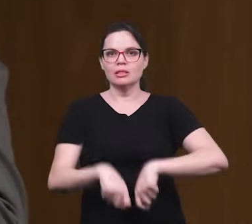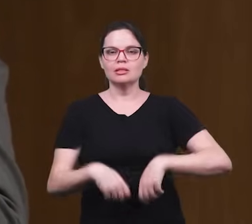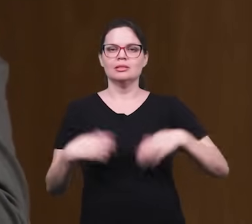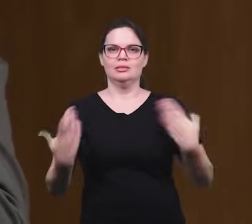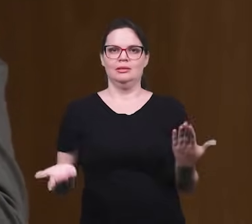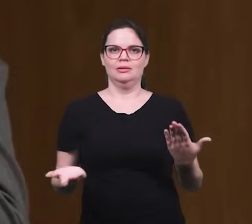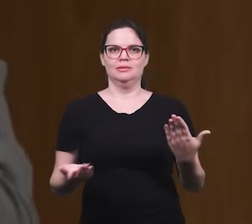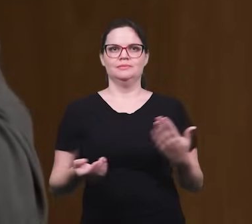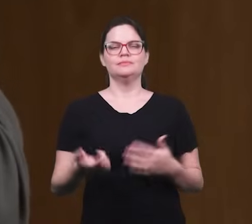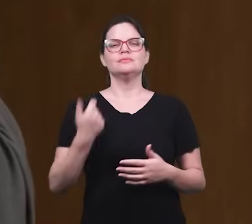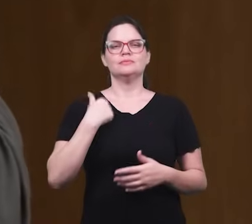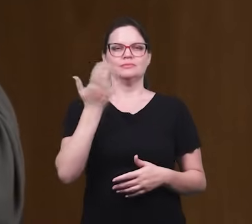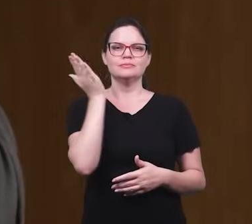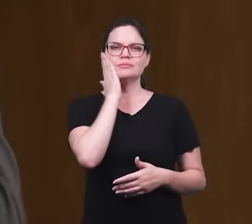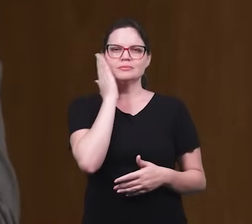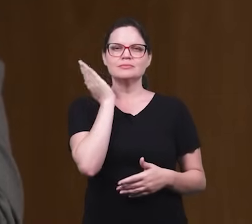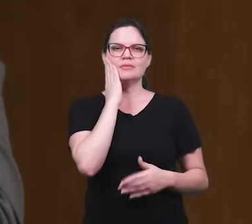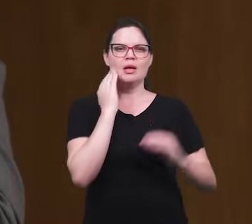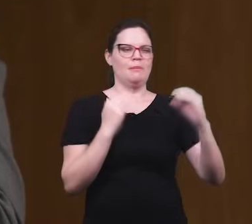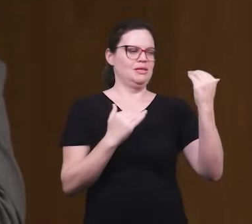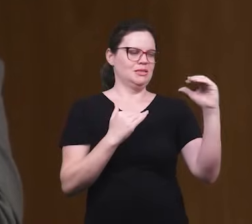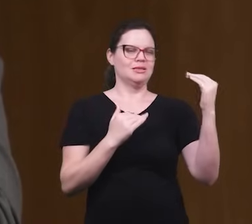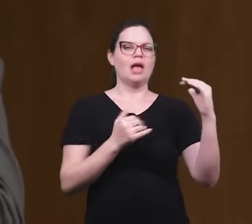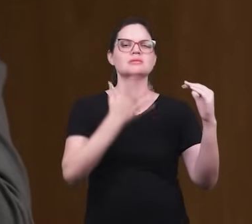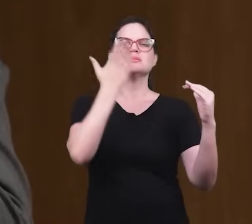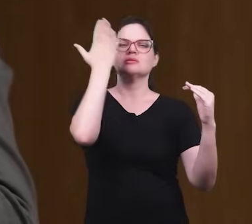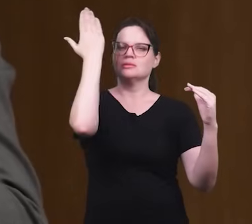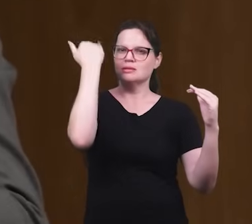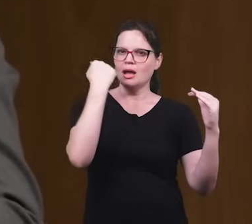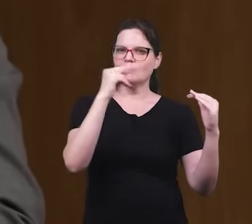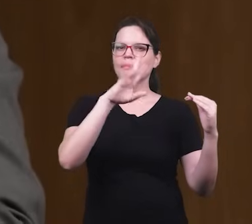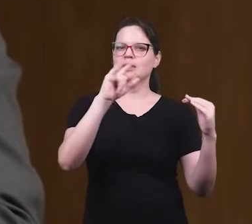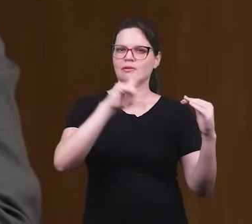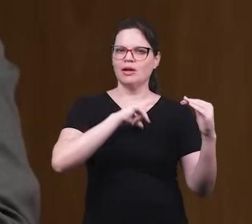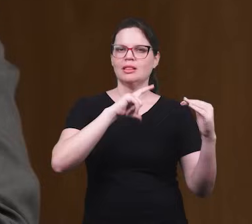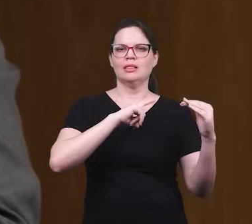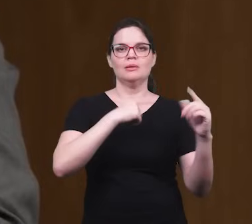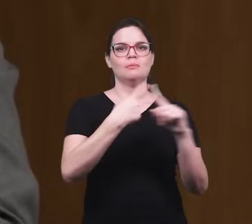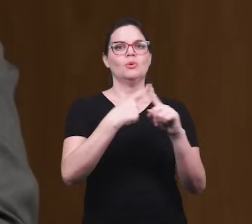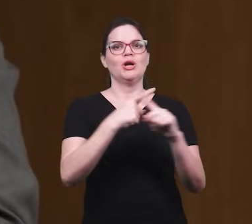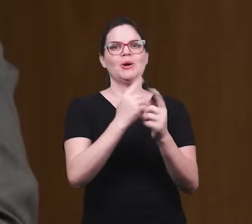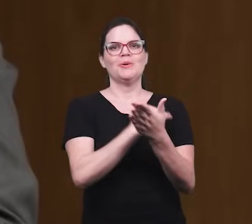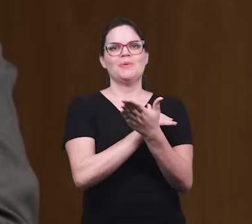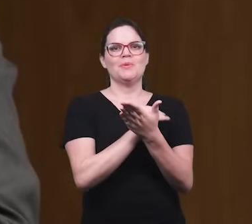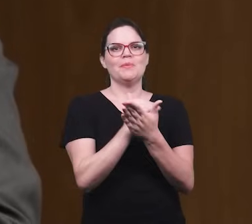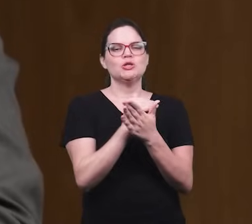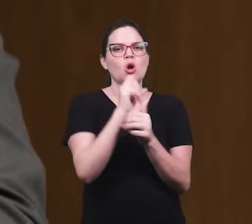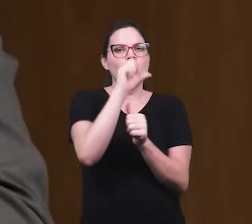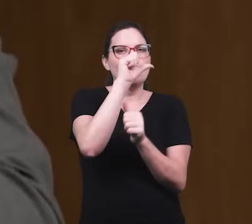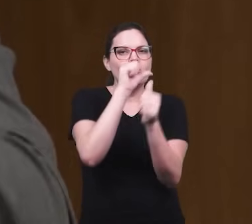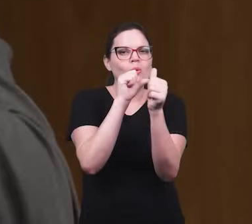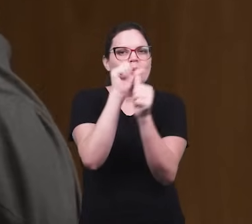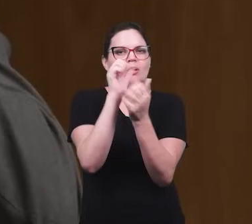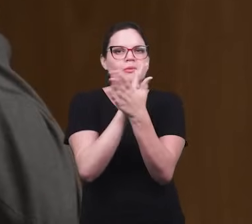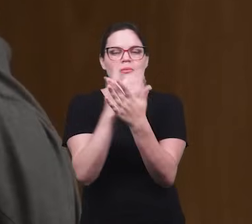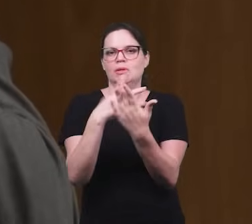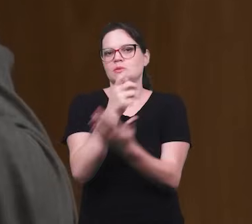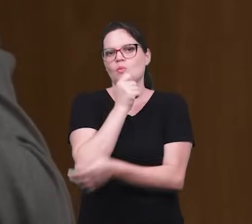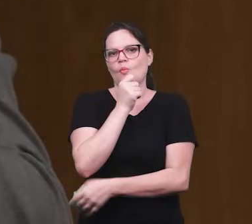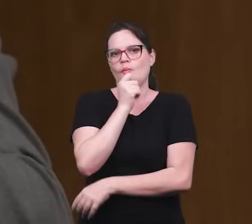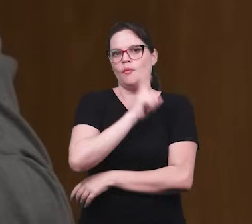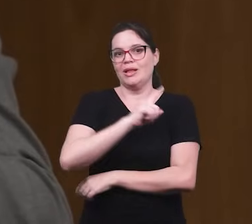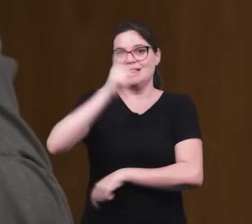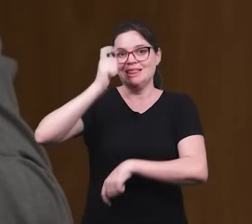essa movimentação inicial no firmamento, mas essa trombeta ainda não tocou. Quando essa trombeta